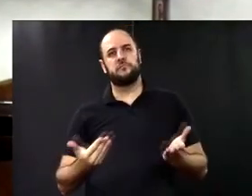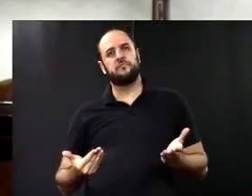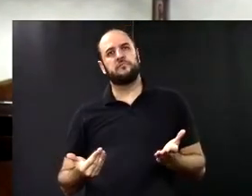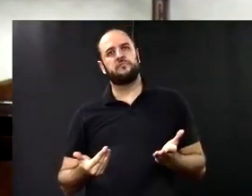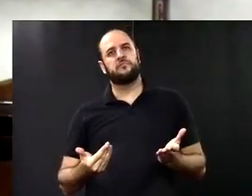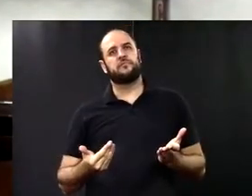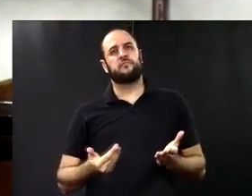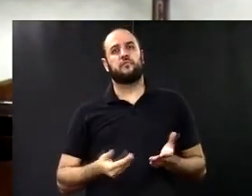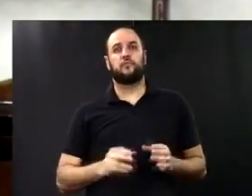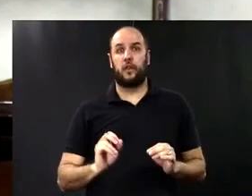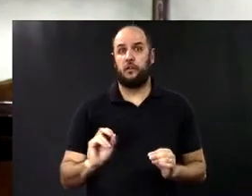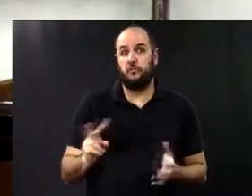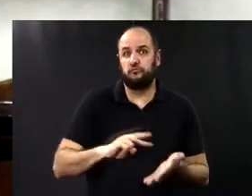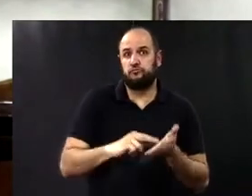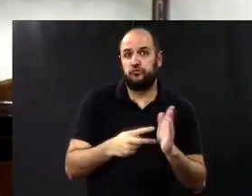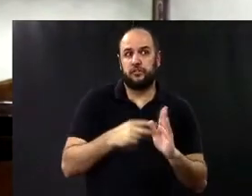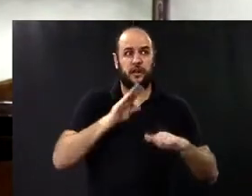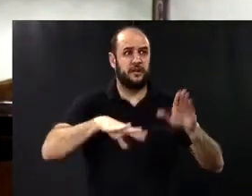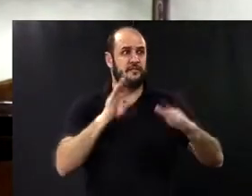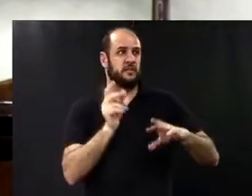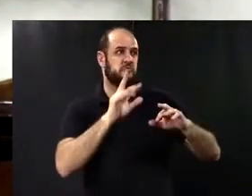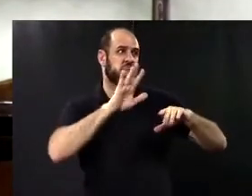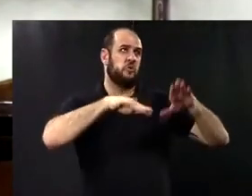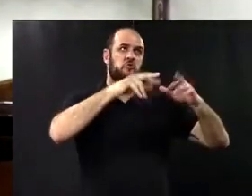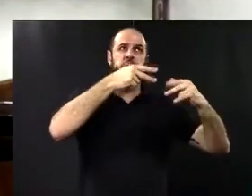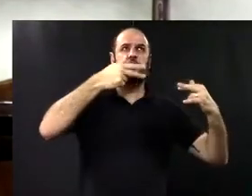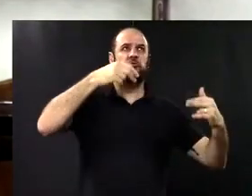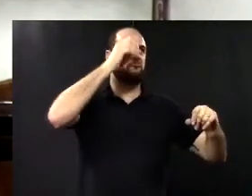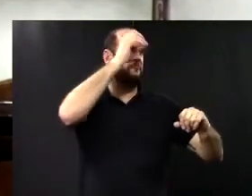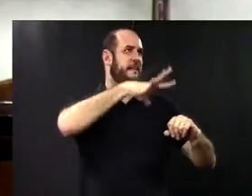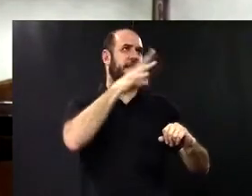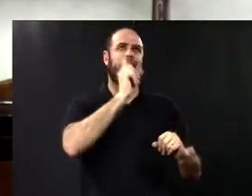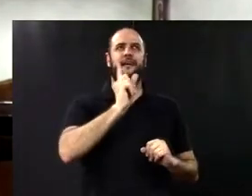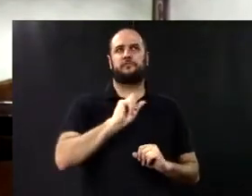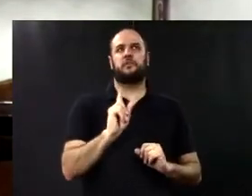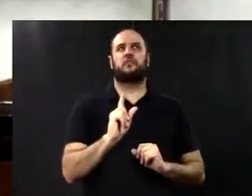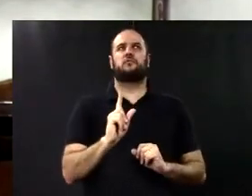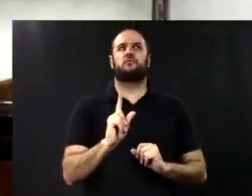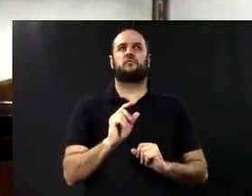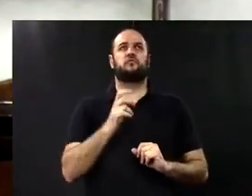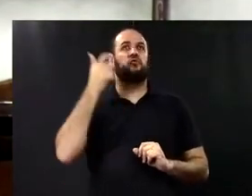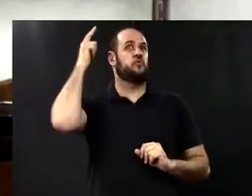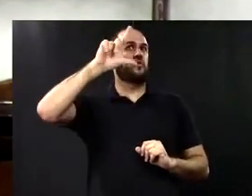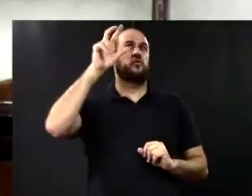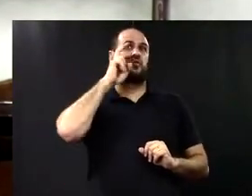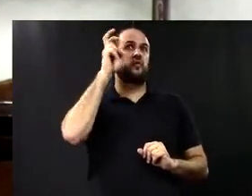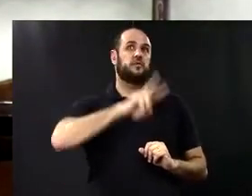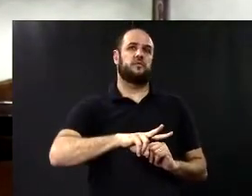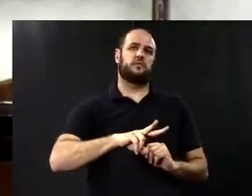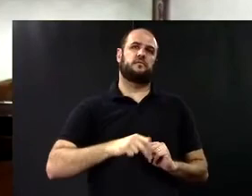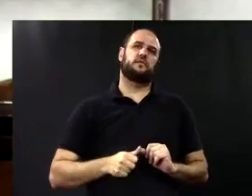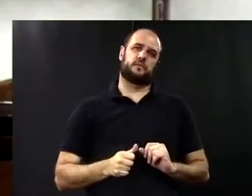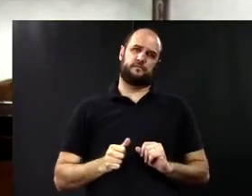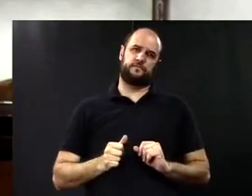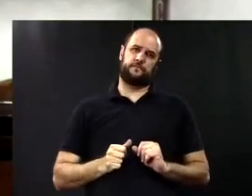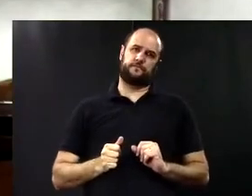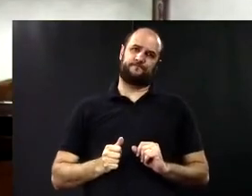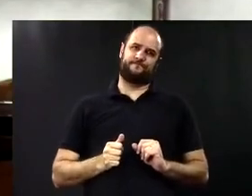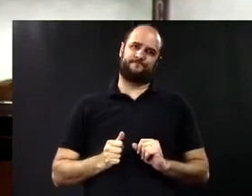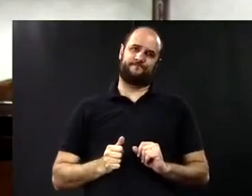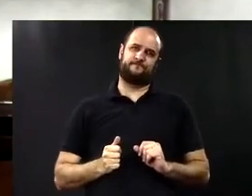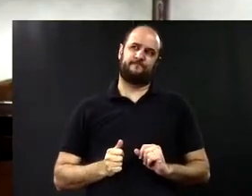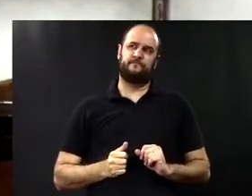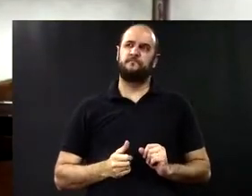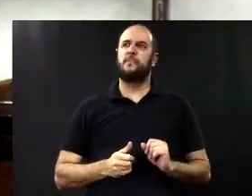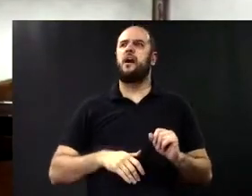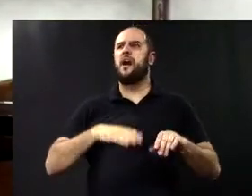questões que nem sempre são tão claras e nem tão justas para os filhos que estão recebendo a disciplina. E isso muitas